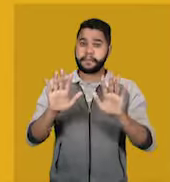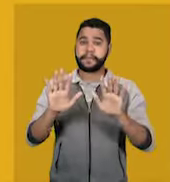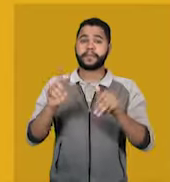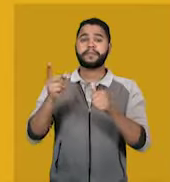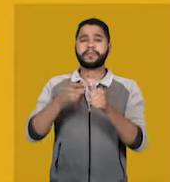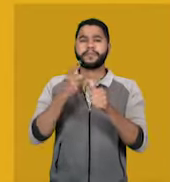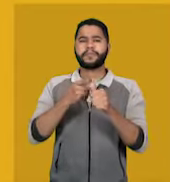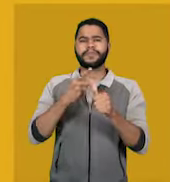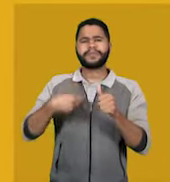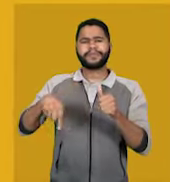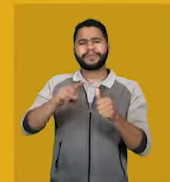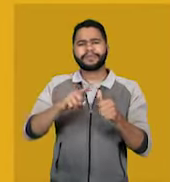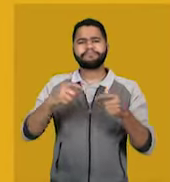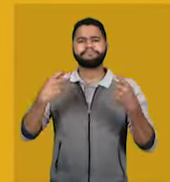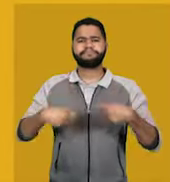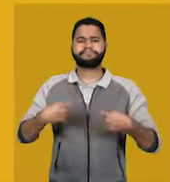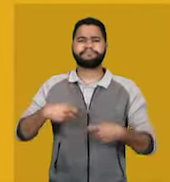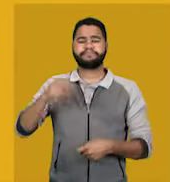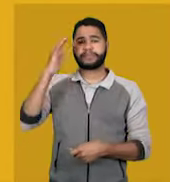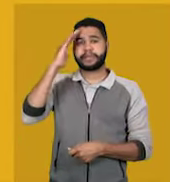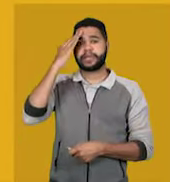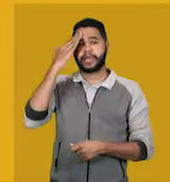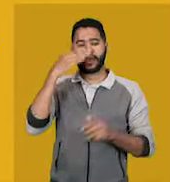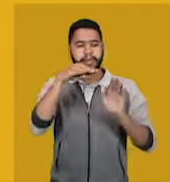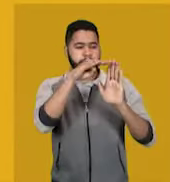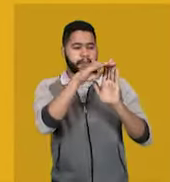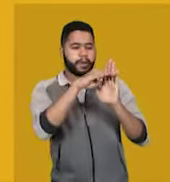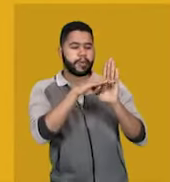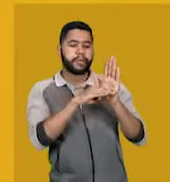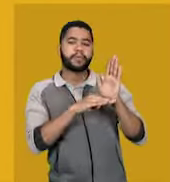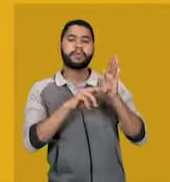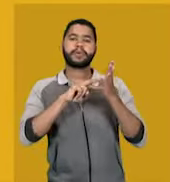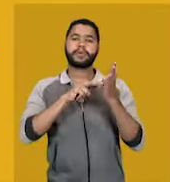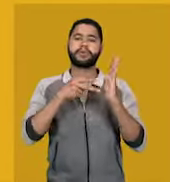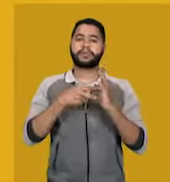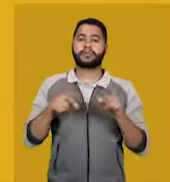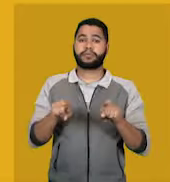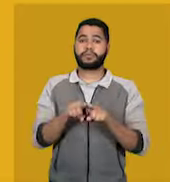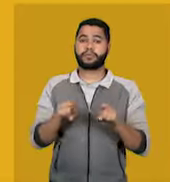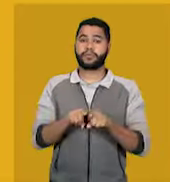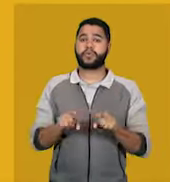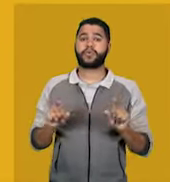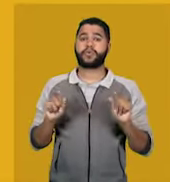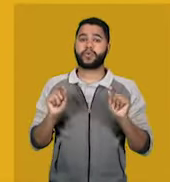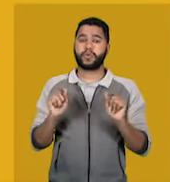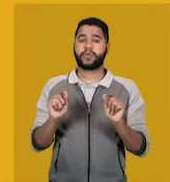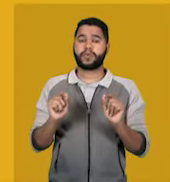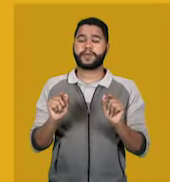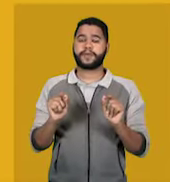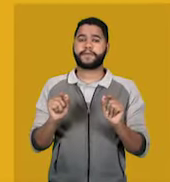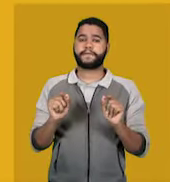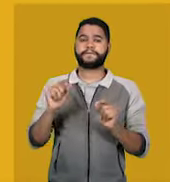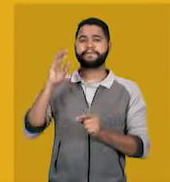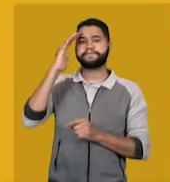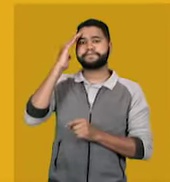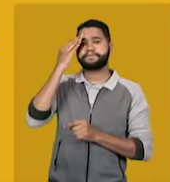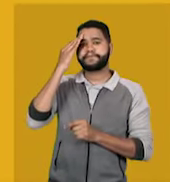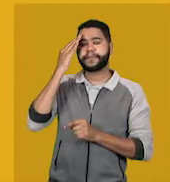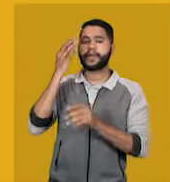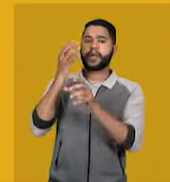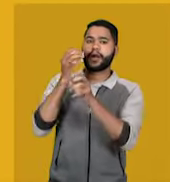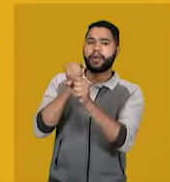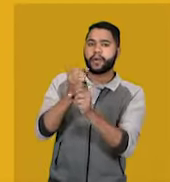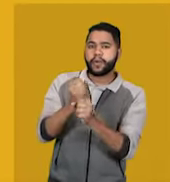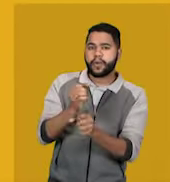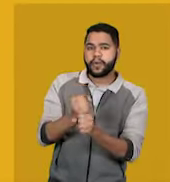nós precisamos entender as definições de logaritmos e precisamos também entender as operações